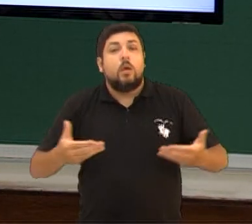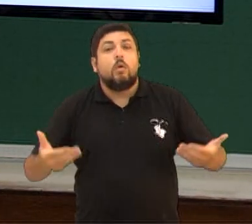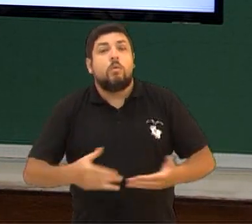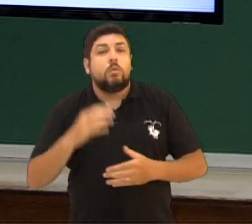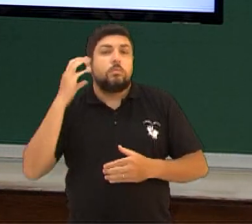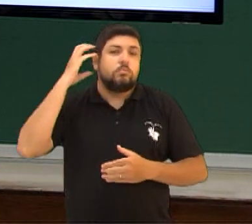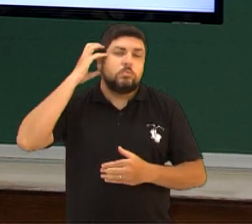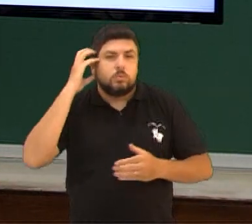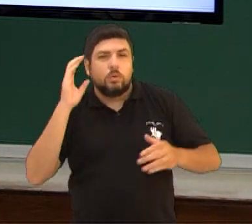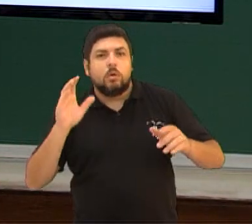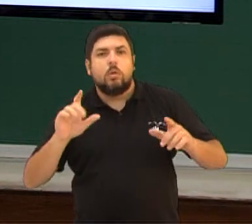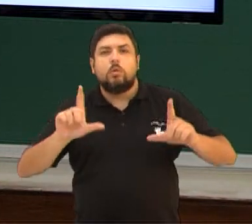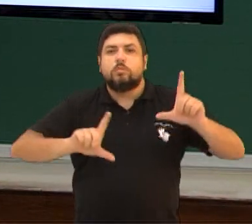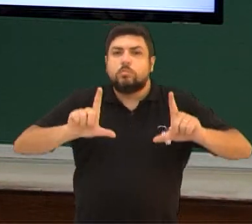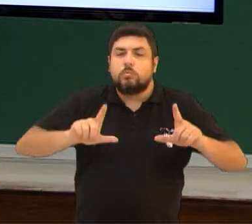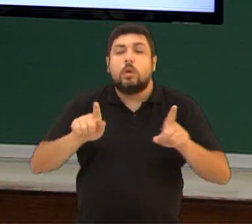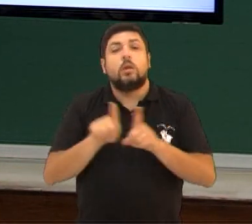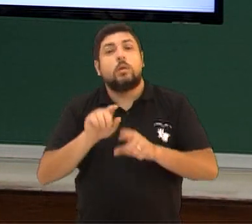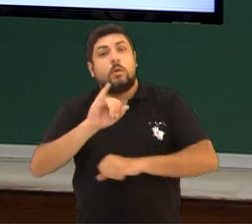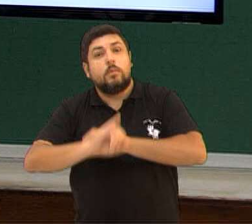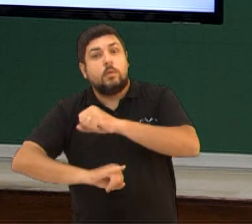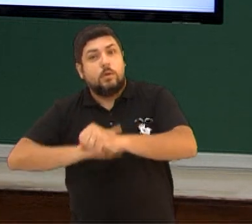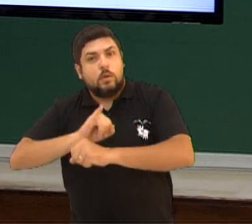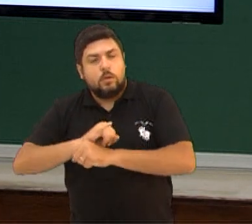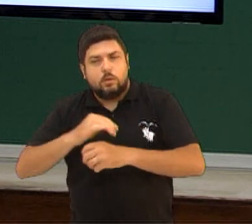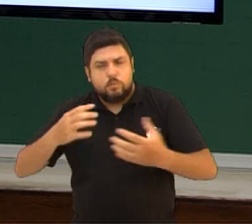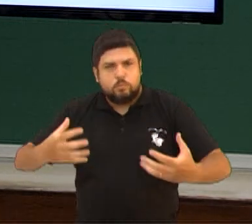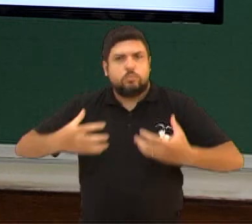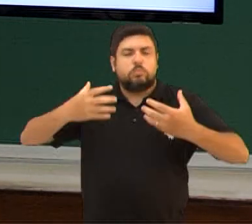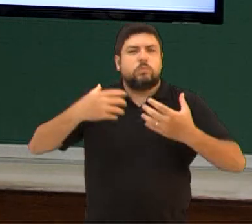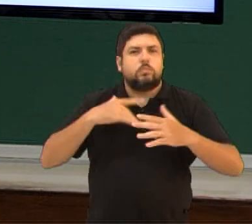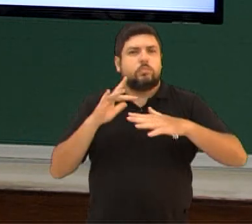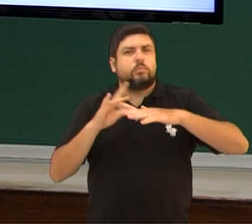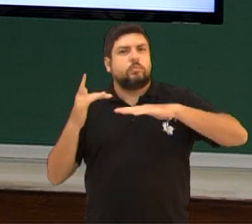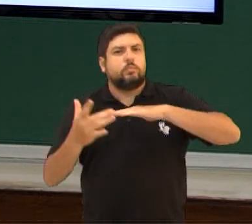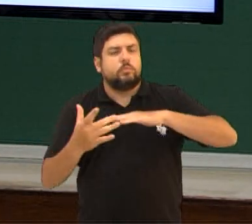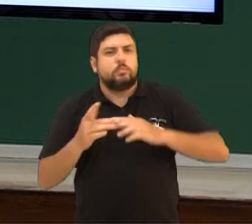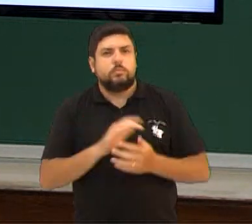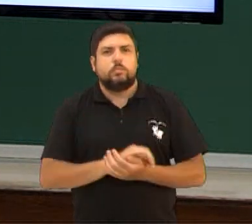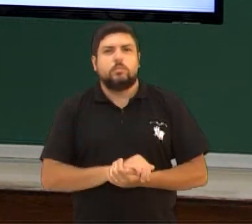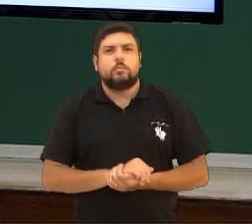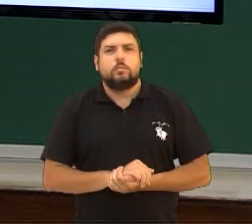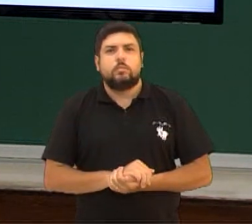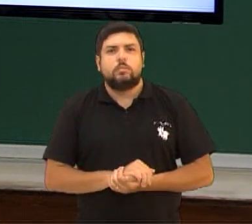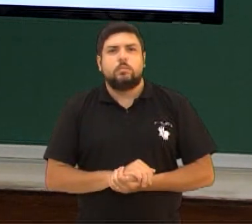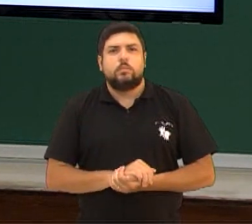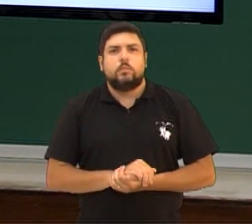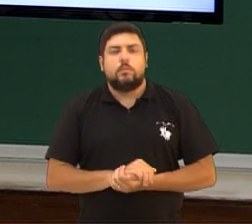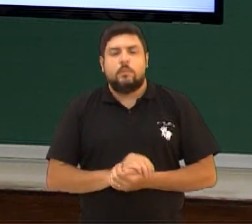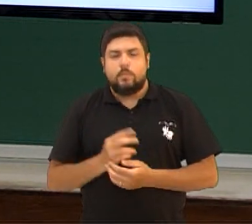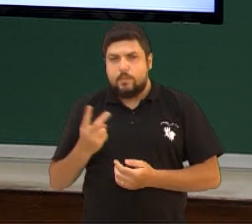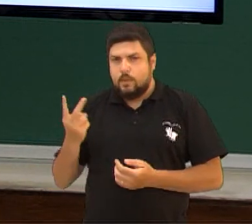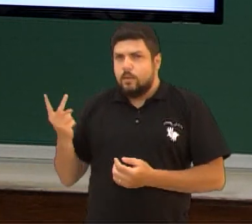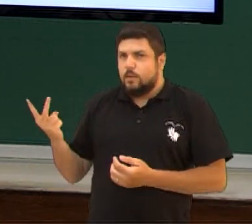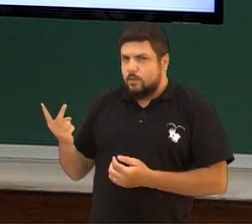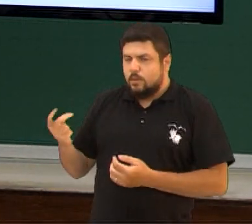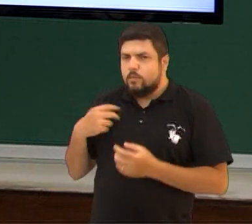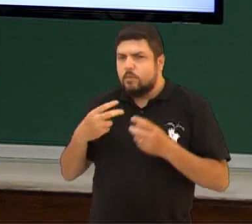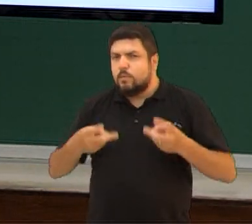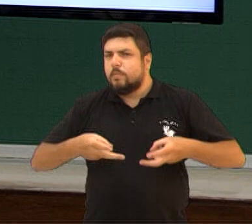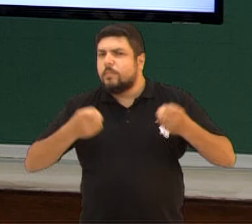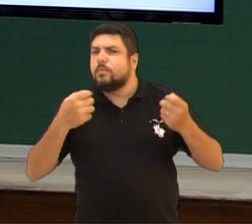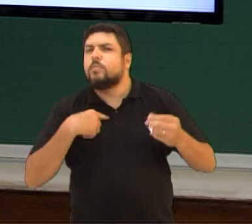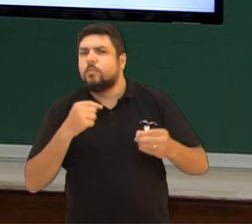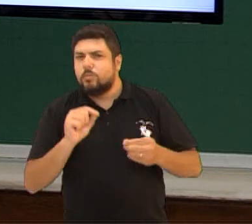rádio, do cinema e da internet, das redes sociais, etc. Certo? E eles veem um papel negativo. Eles